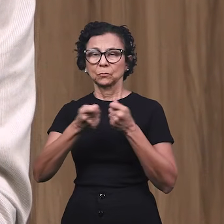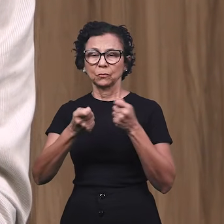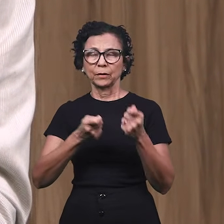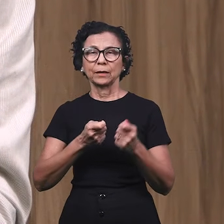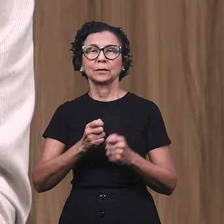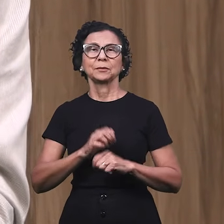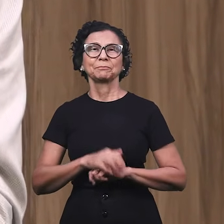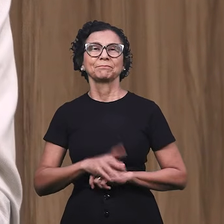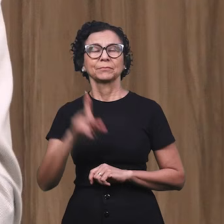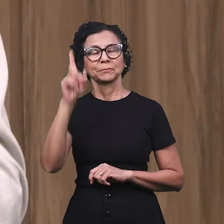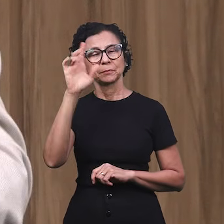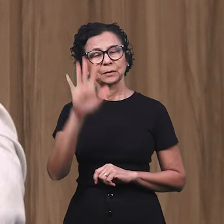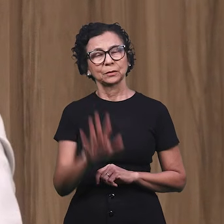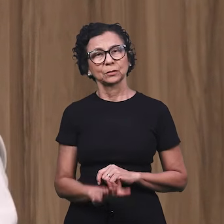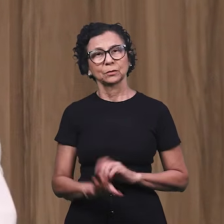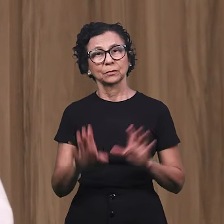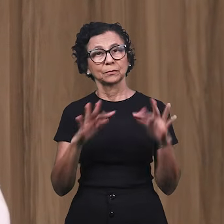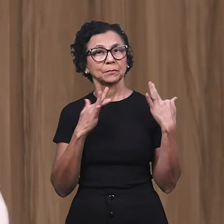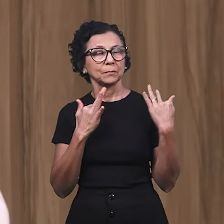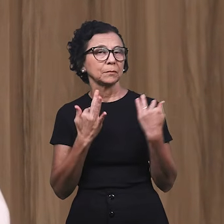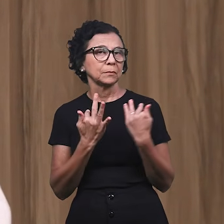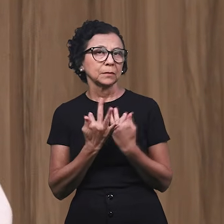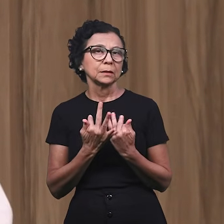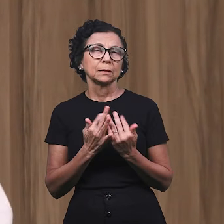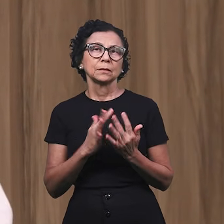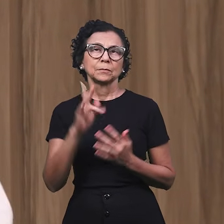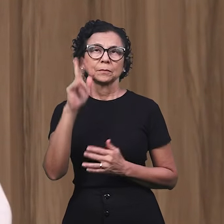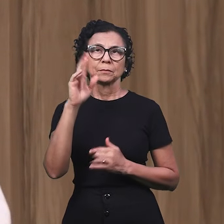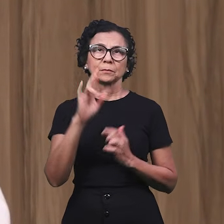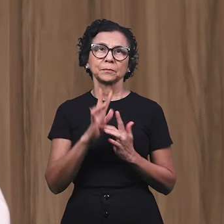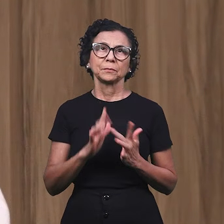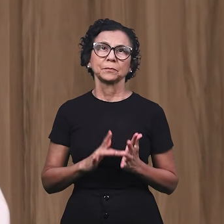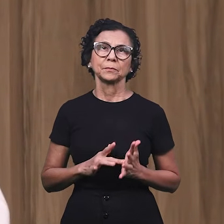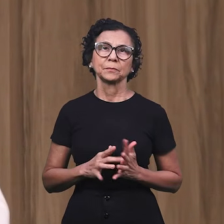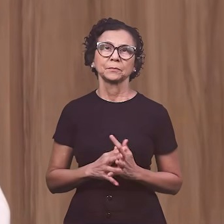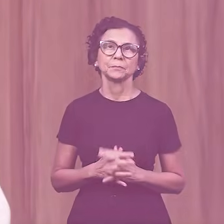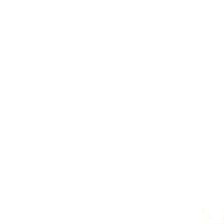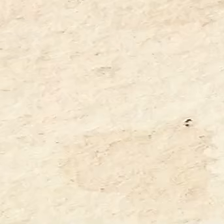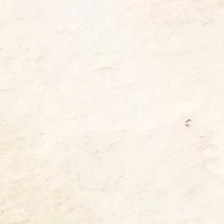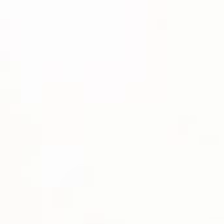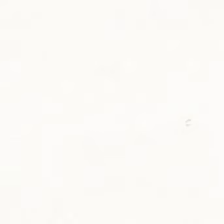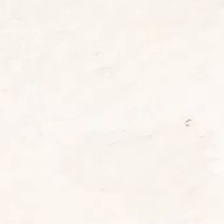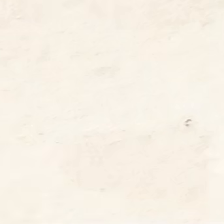te abençoe. Que Deus abençoe a sua família. A paz do Senhor.